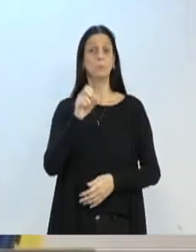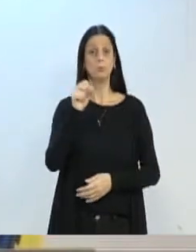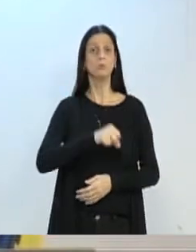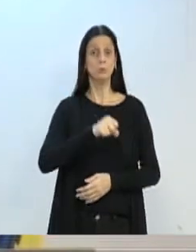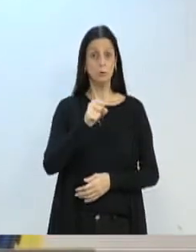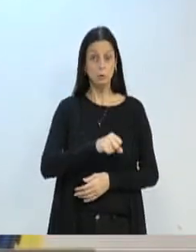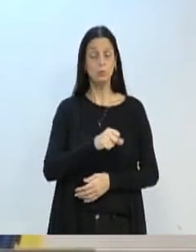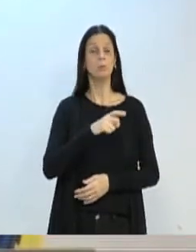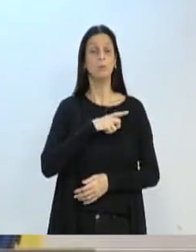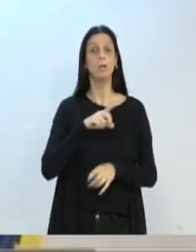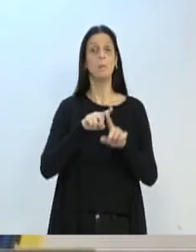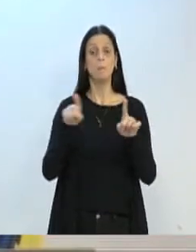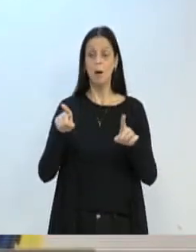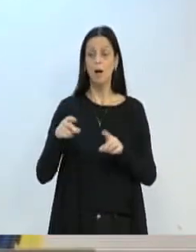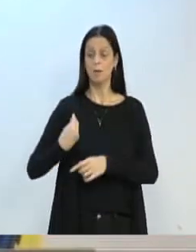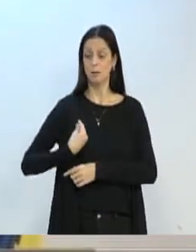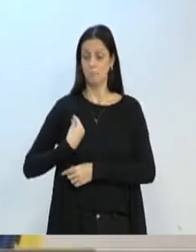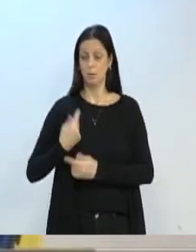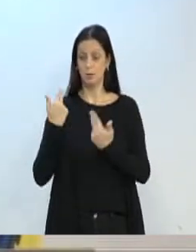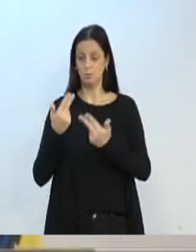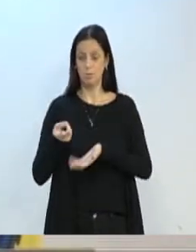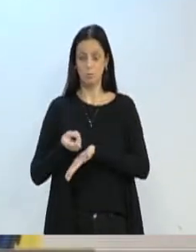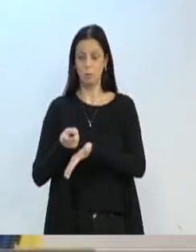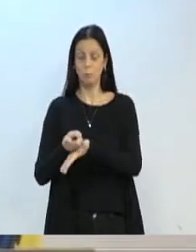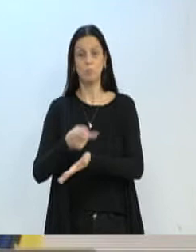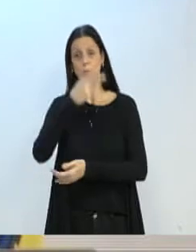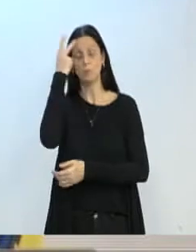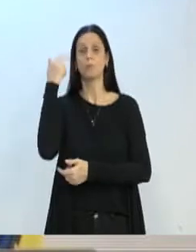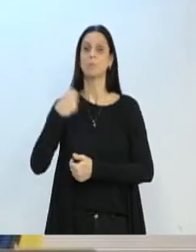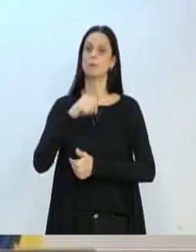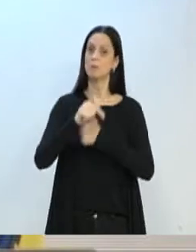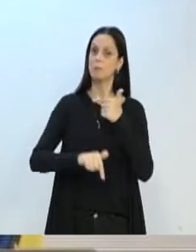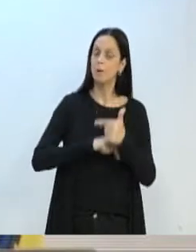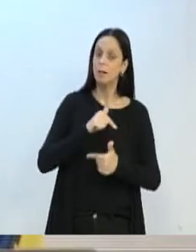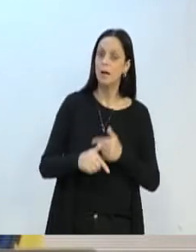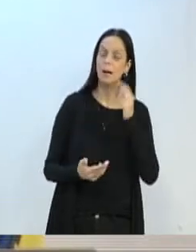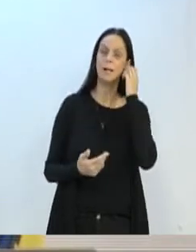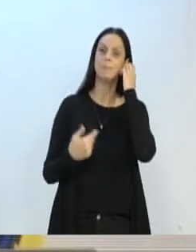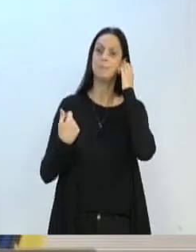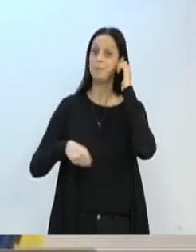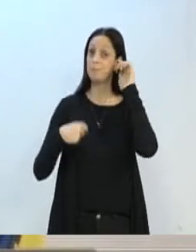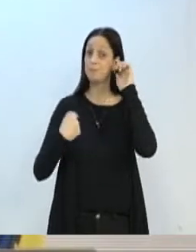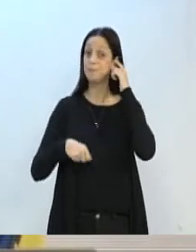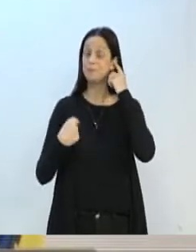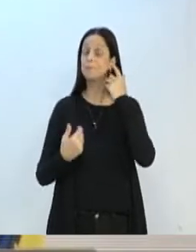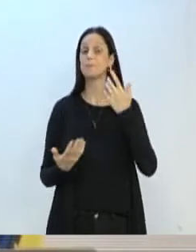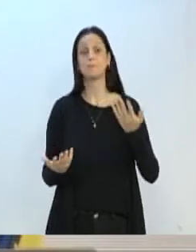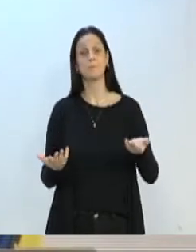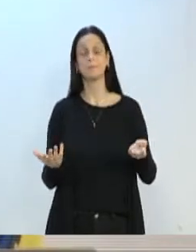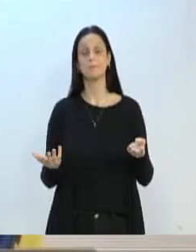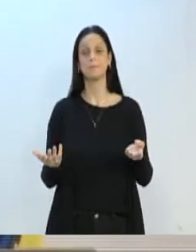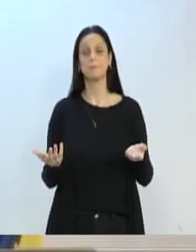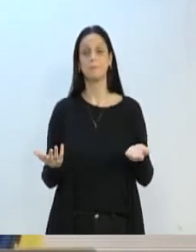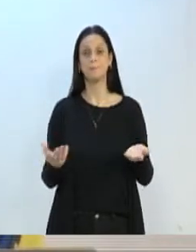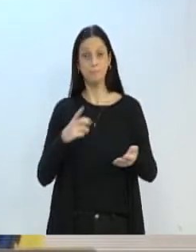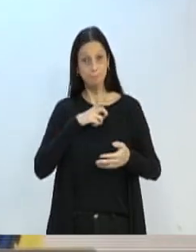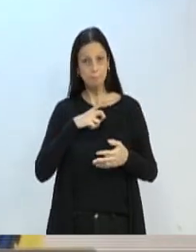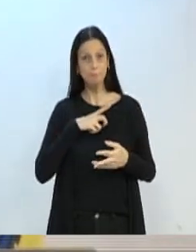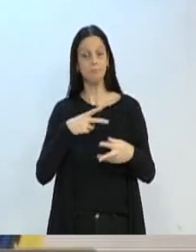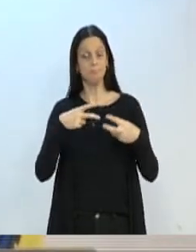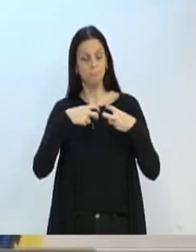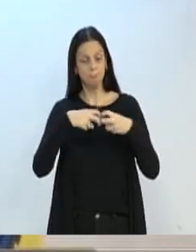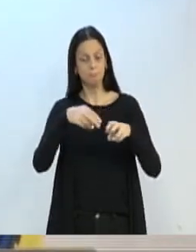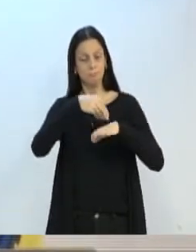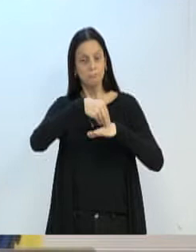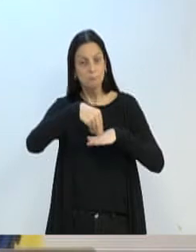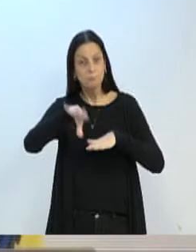da cidade não muda ela continua normal as pessoas precisam trabalhar elas precisam as pessoas precisam ter aí o seu a condução